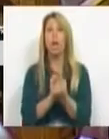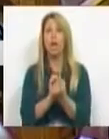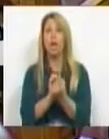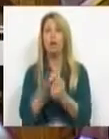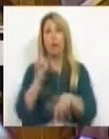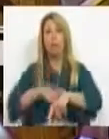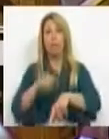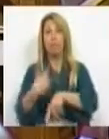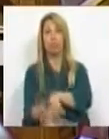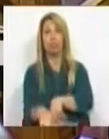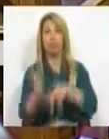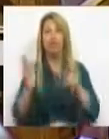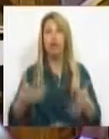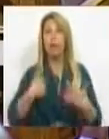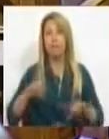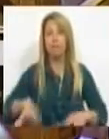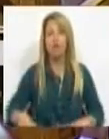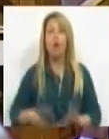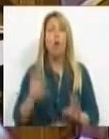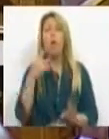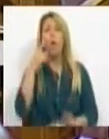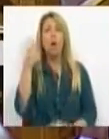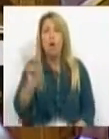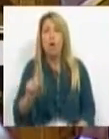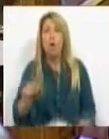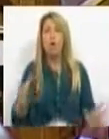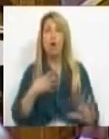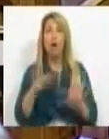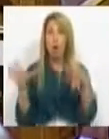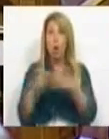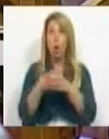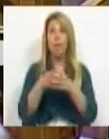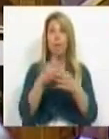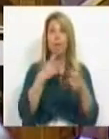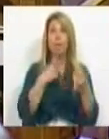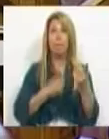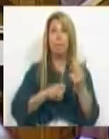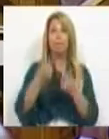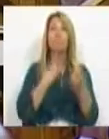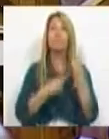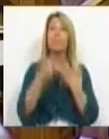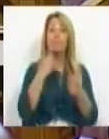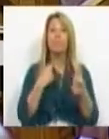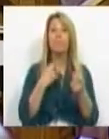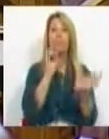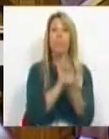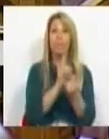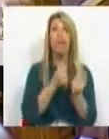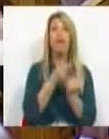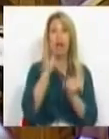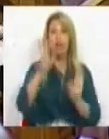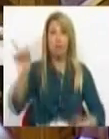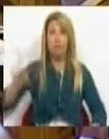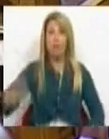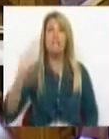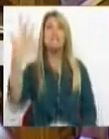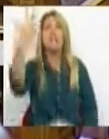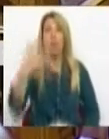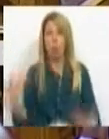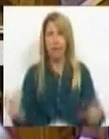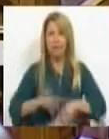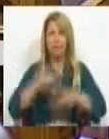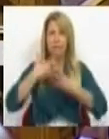o seu tempo. Ou não têm visto as comissões de inquérito sobre a banca, que já vai em 5, está na altura de verem, ou então estão a querer mascarar o